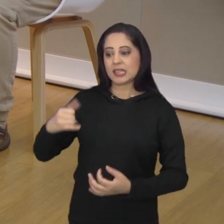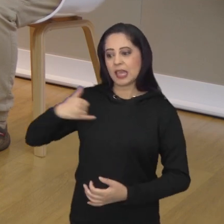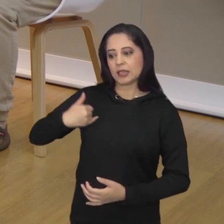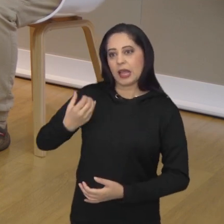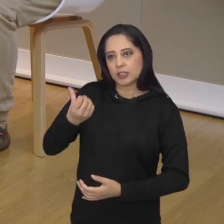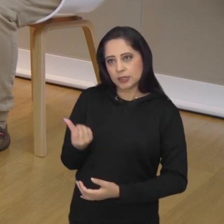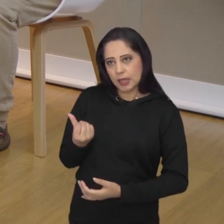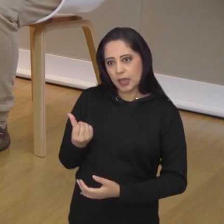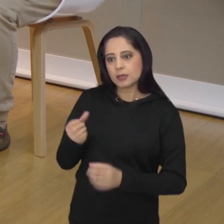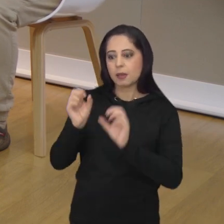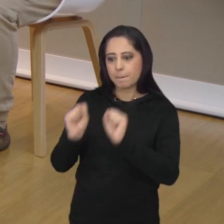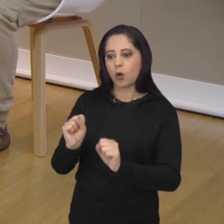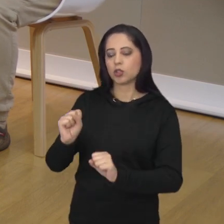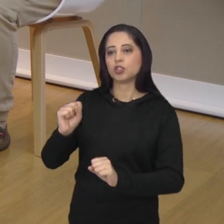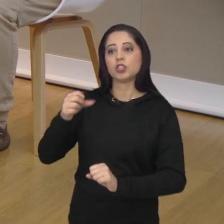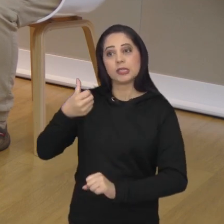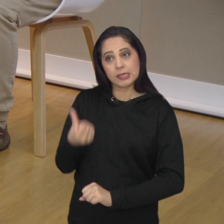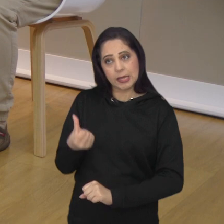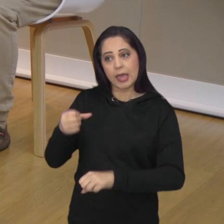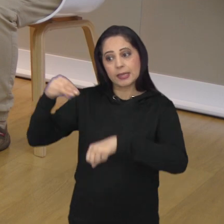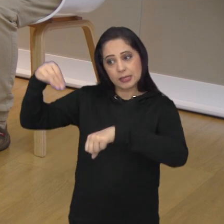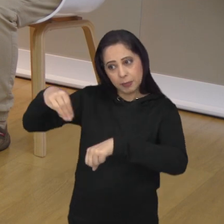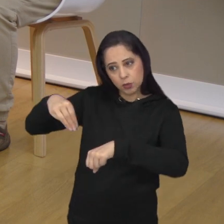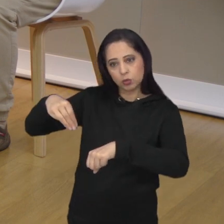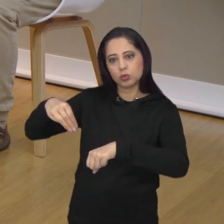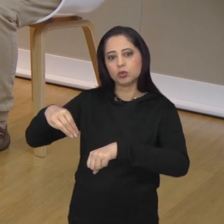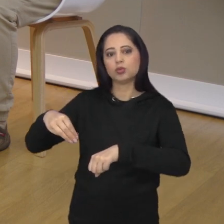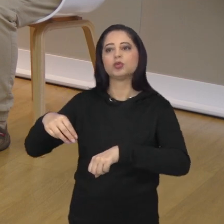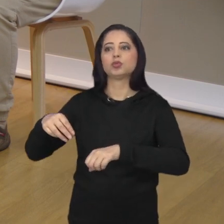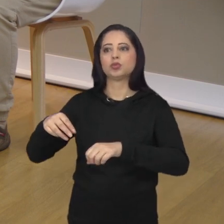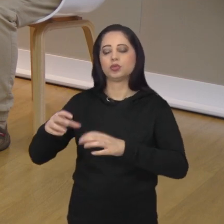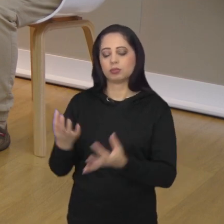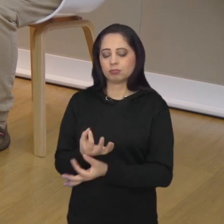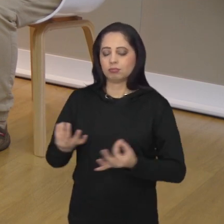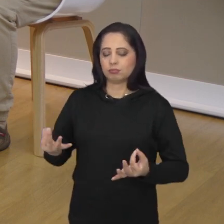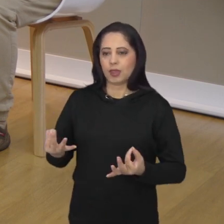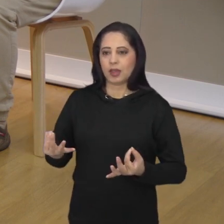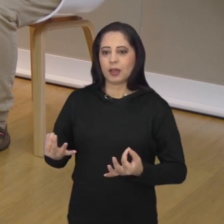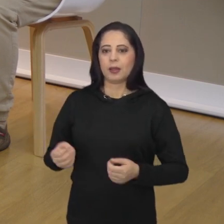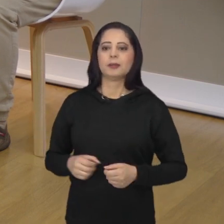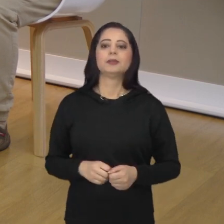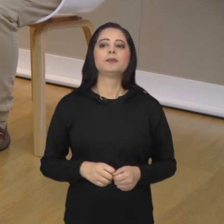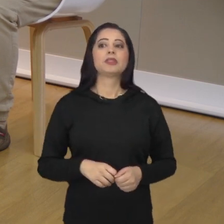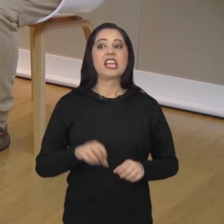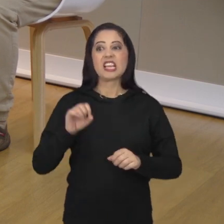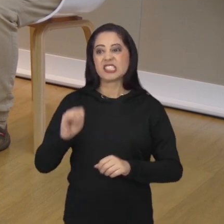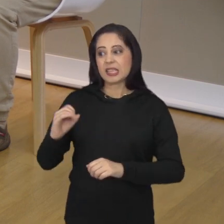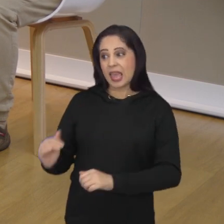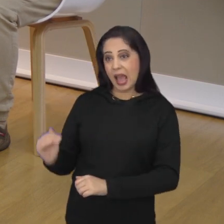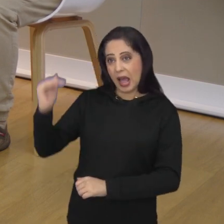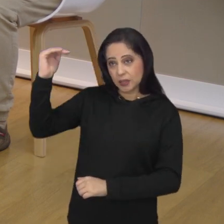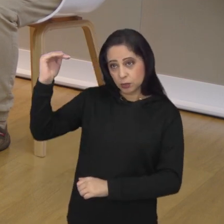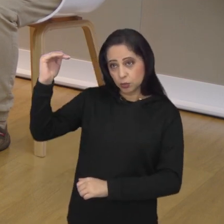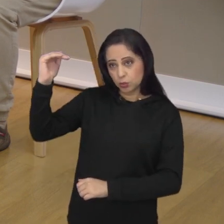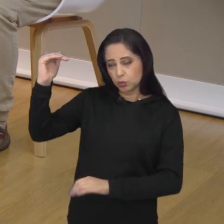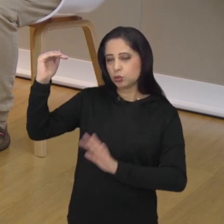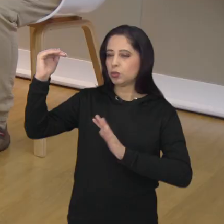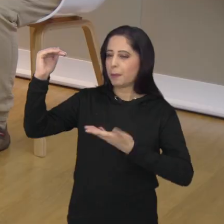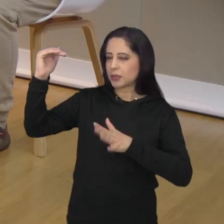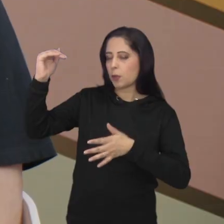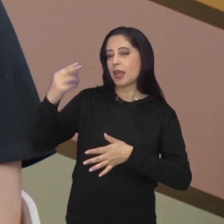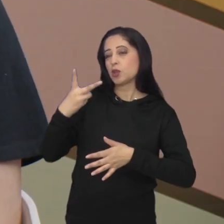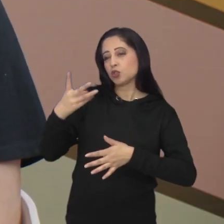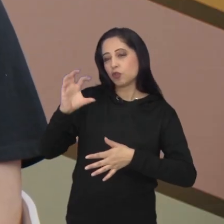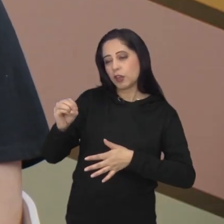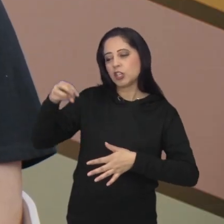anos, 7 minutos. Para adultos, Eu já ia né? perguntar isso agora. Adultos, a gente recomenda pelo menos 20